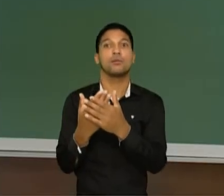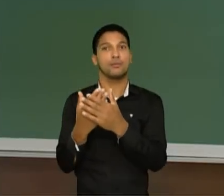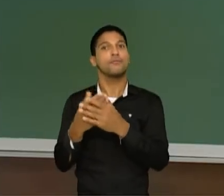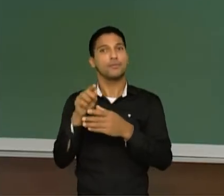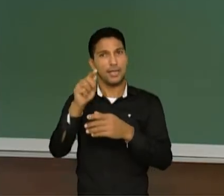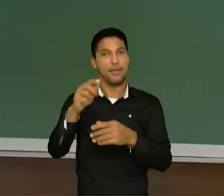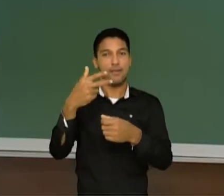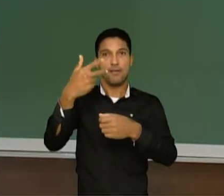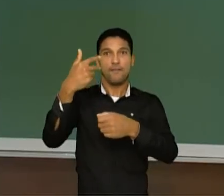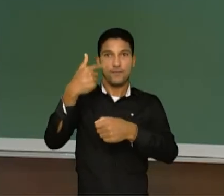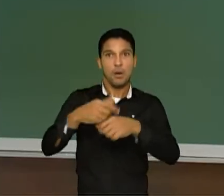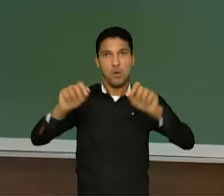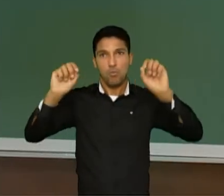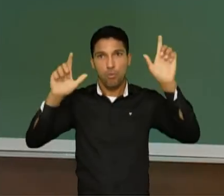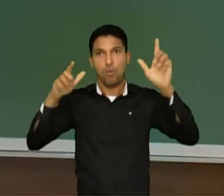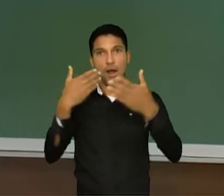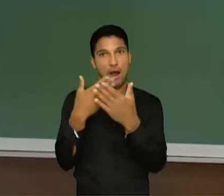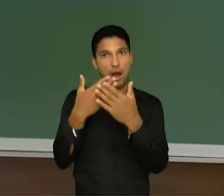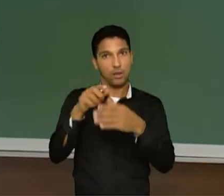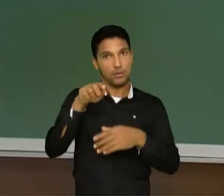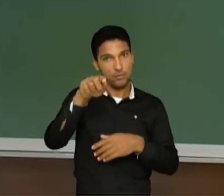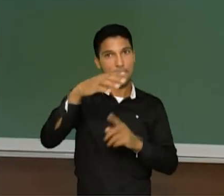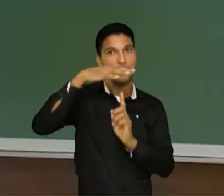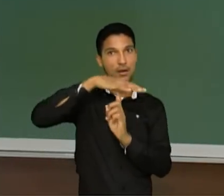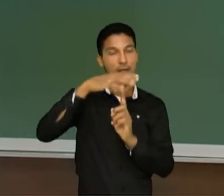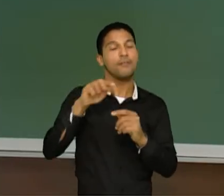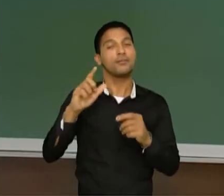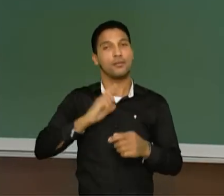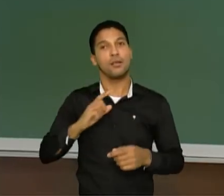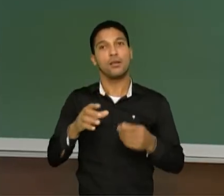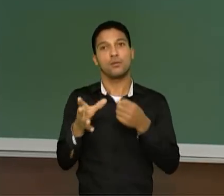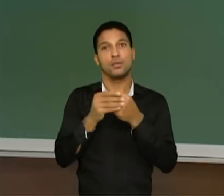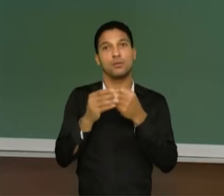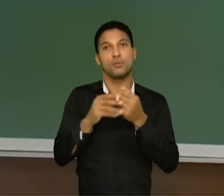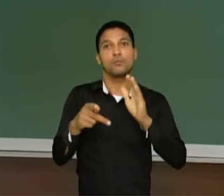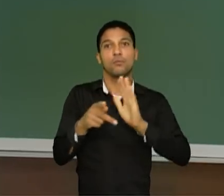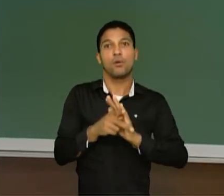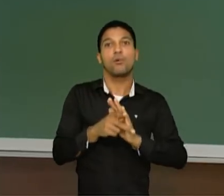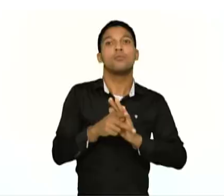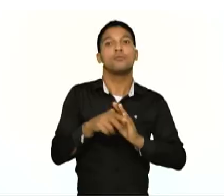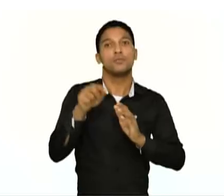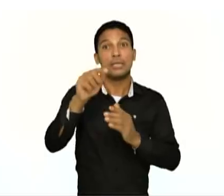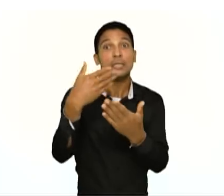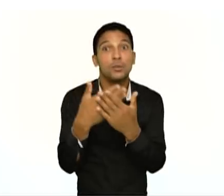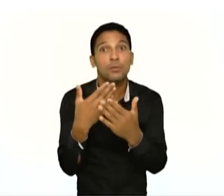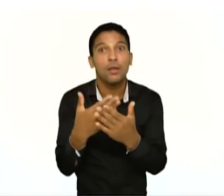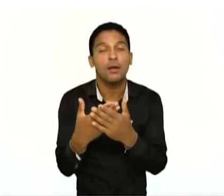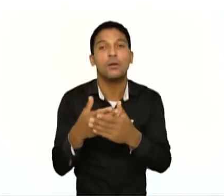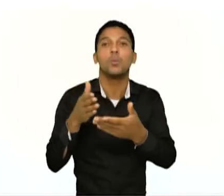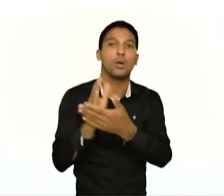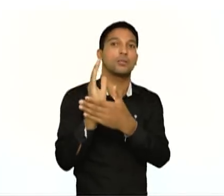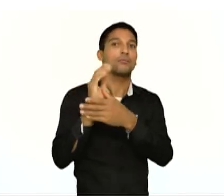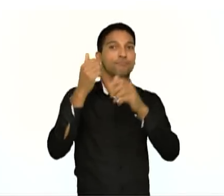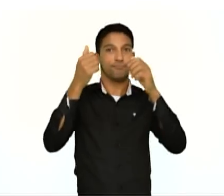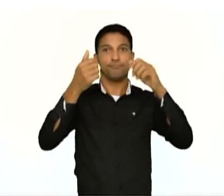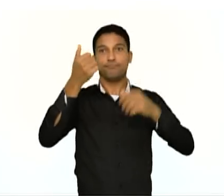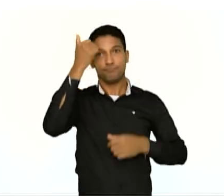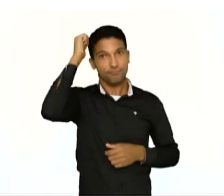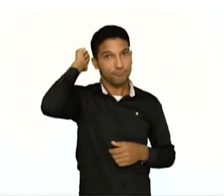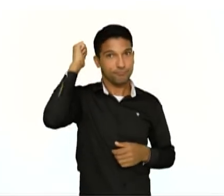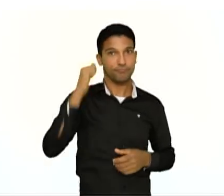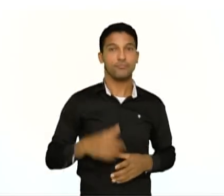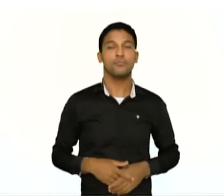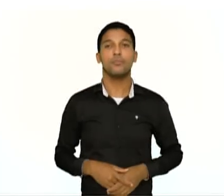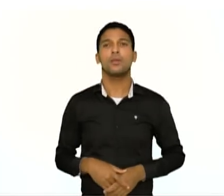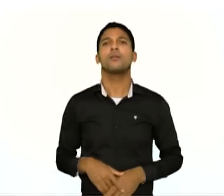vocês, certo? Então a dedicação é bem importante, né? Vamos para o nosso segundo exercício da aula de hoje. Então, conforme estudamos, a